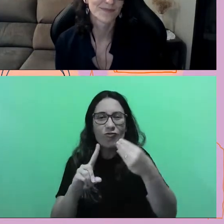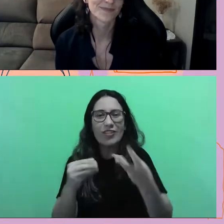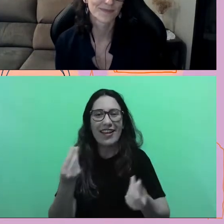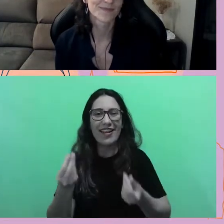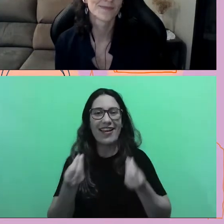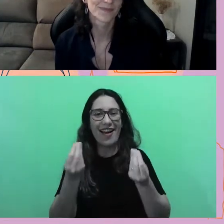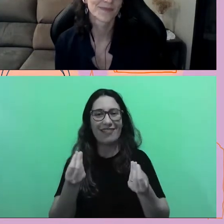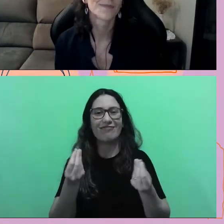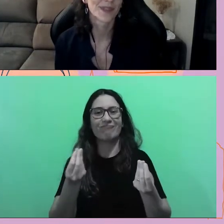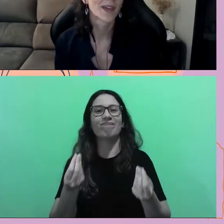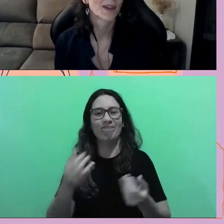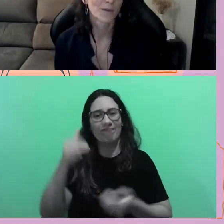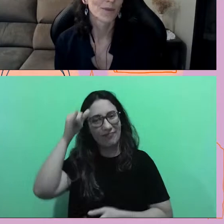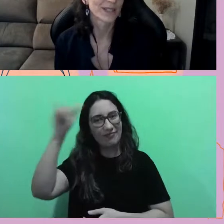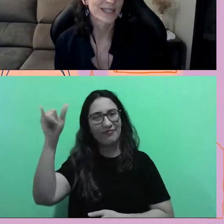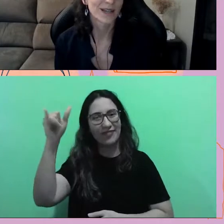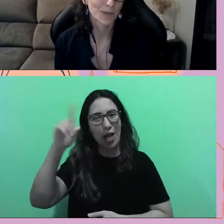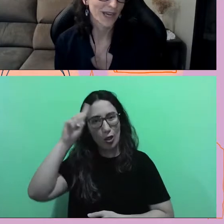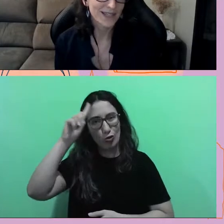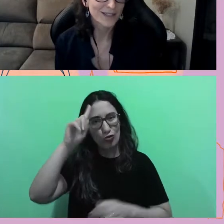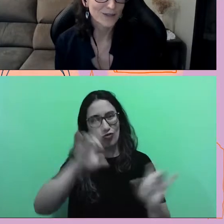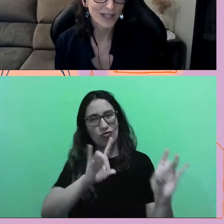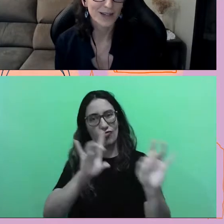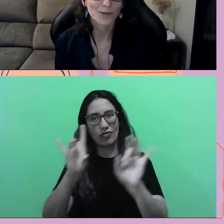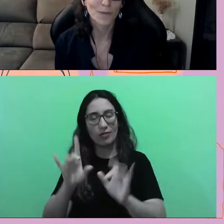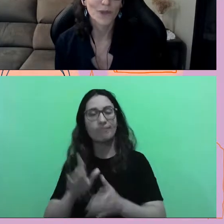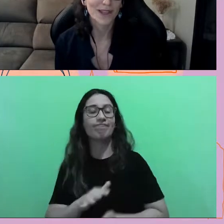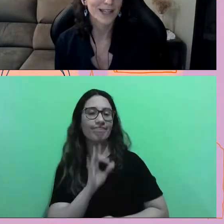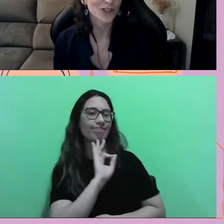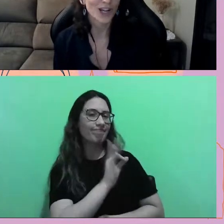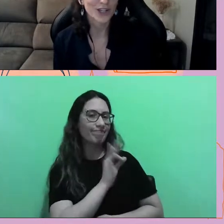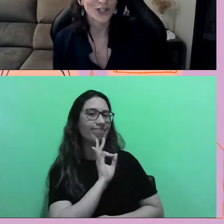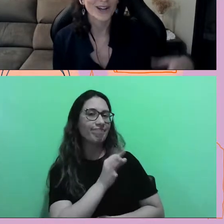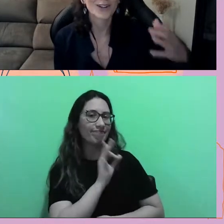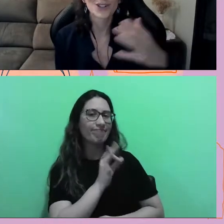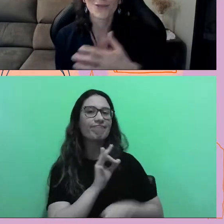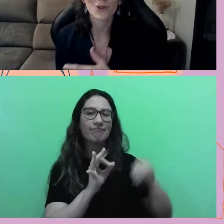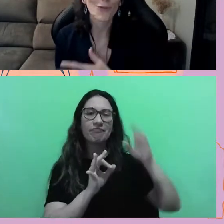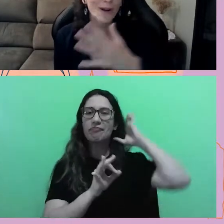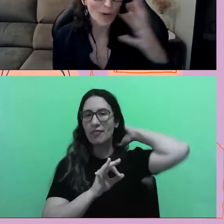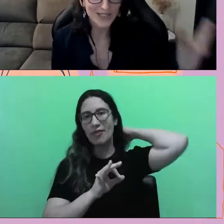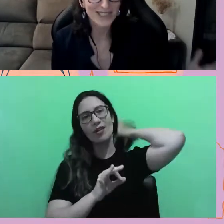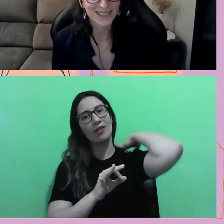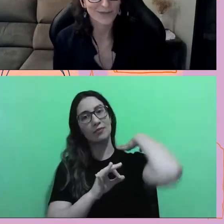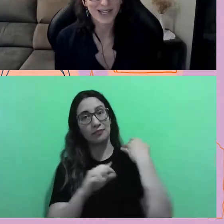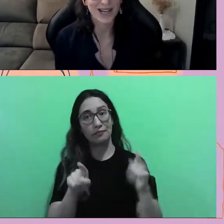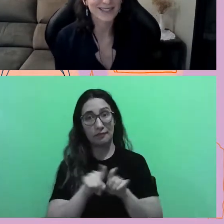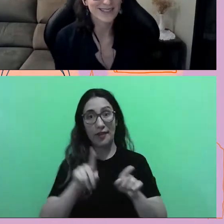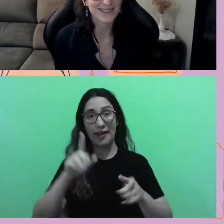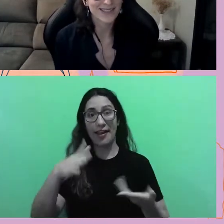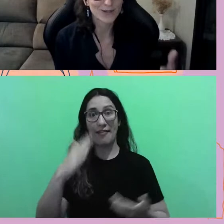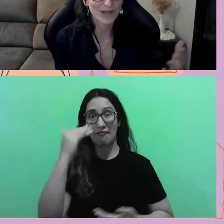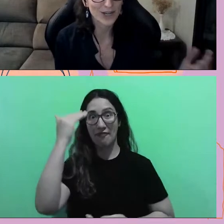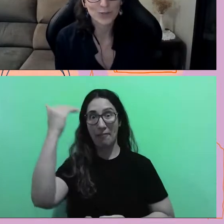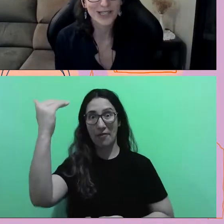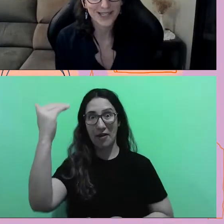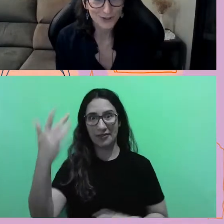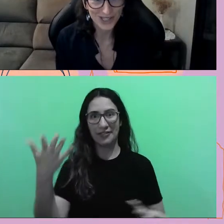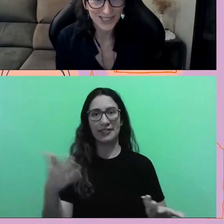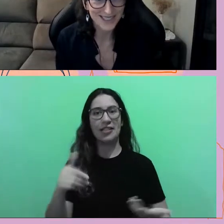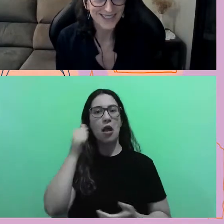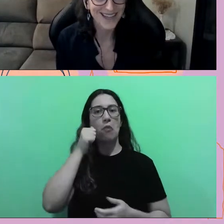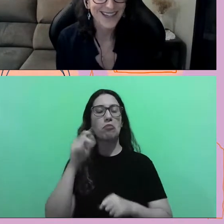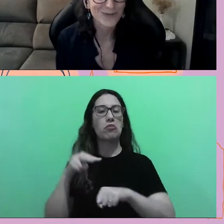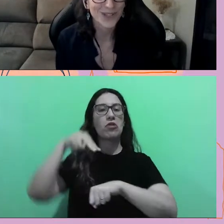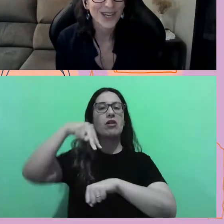a dia. Pois é, porque é isso, né? Já ficou famosa essa frase, assim, né? Lugar de mulher é